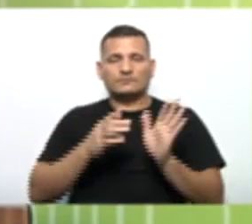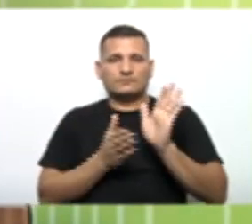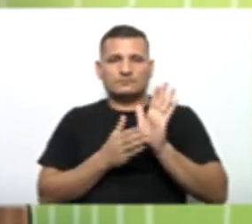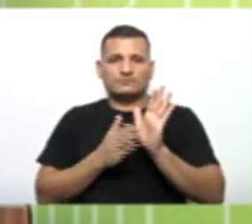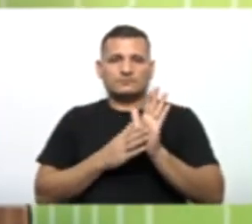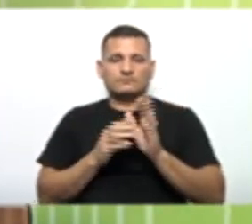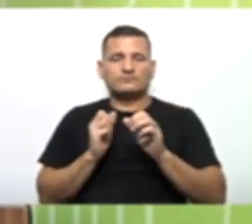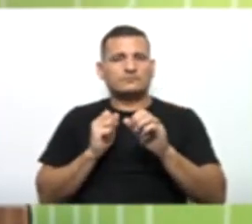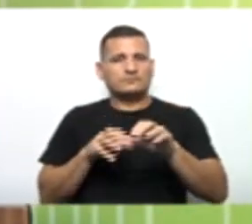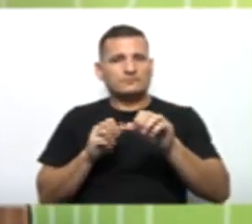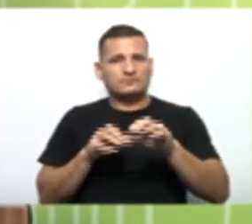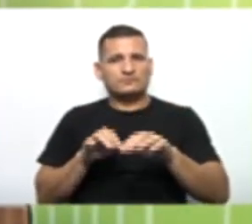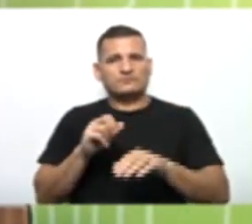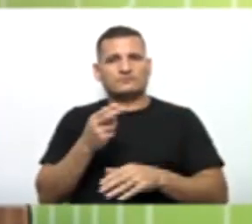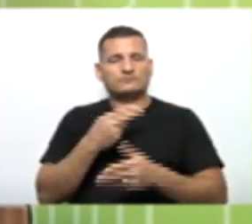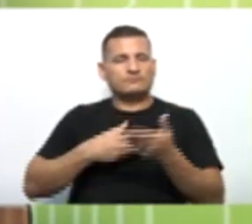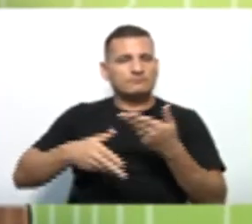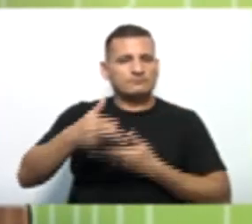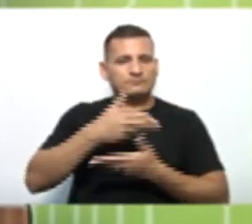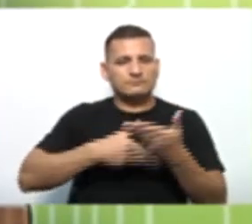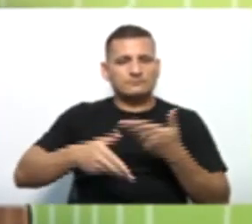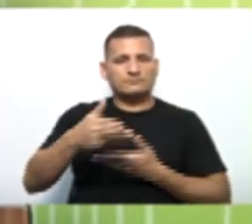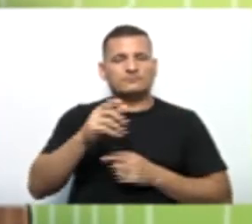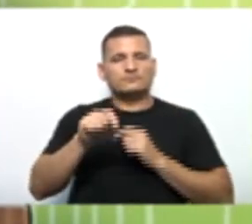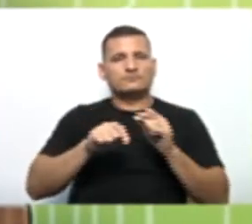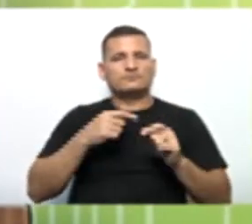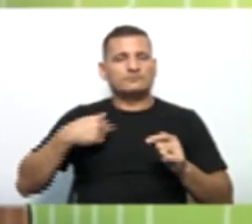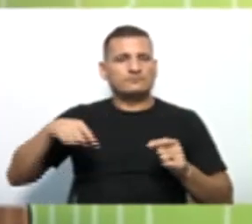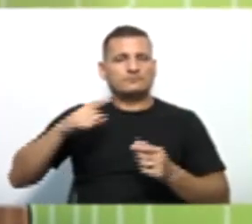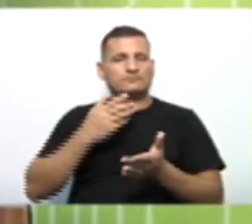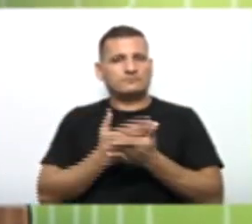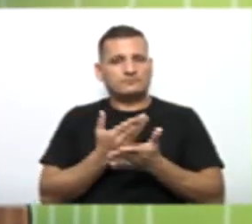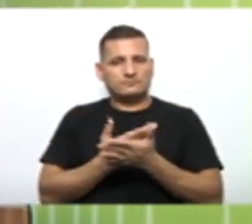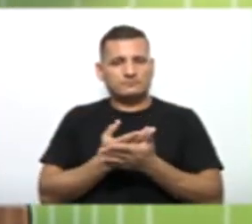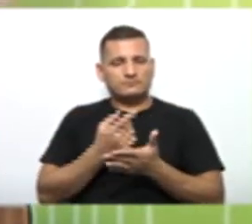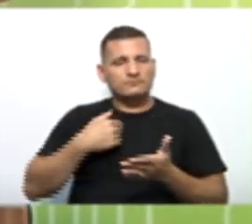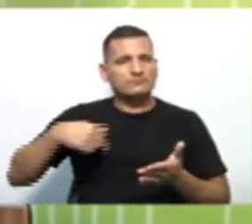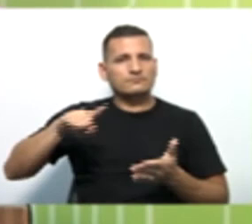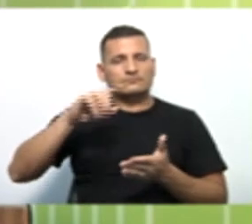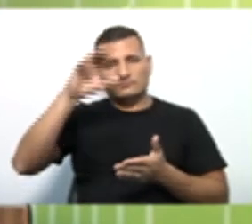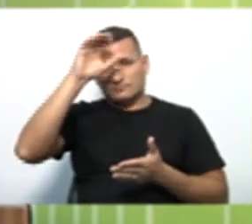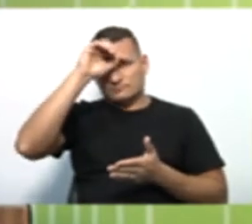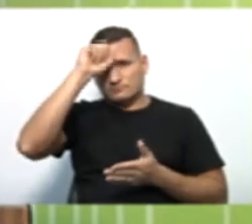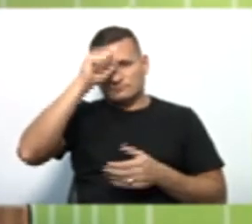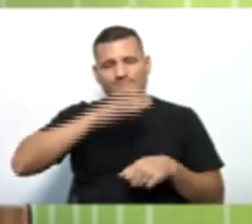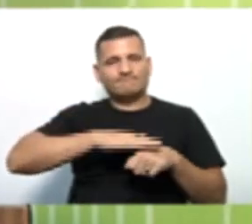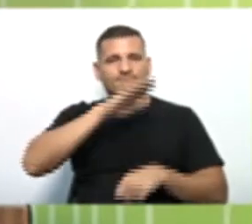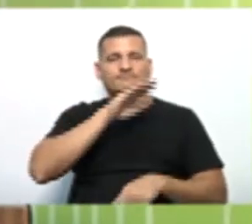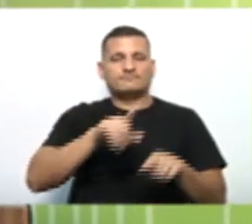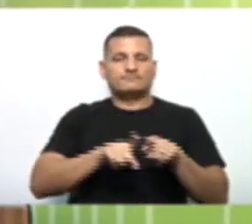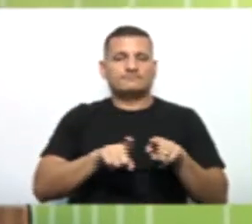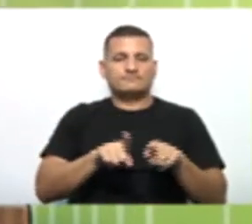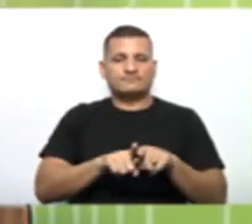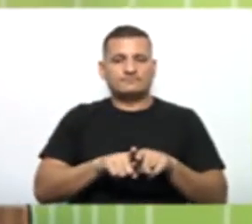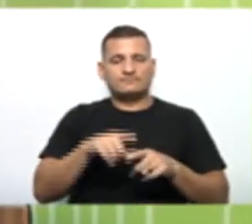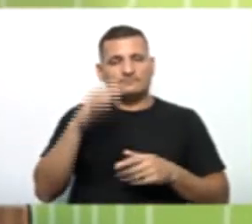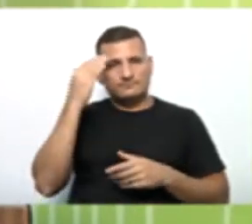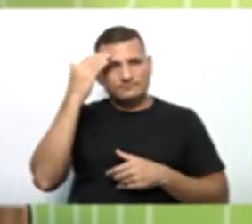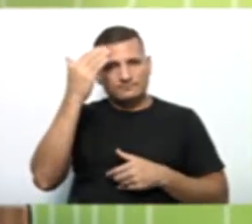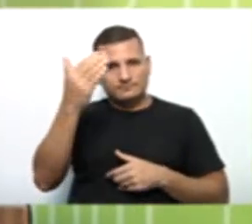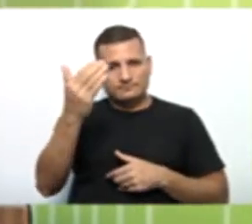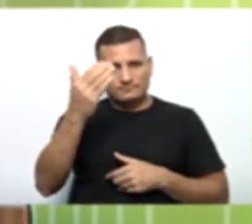ensinar os o a compartilhar naquilo que nós estudamos nós aprendemos muito também mais uma vez